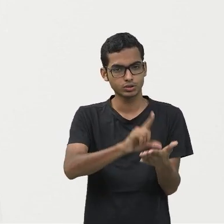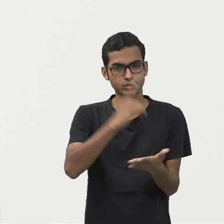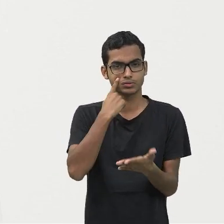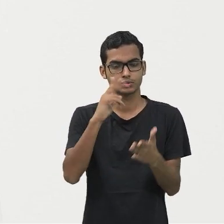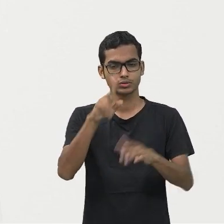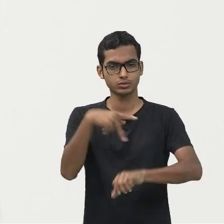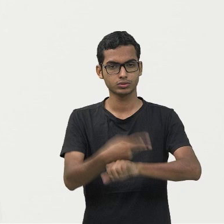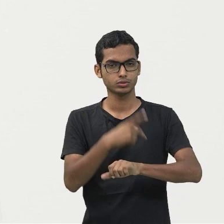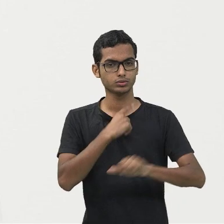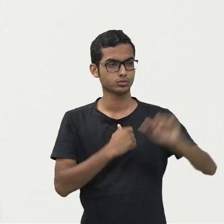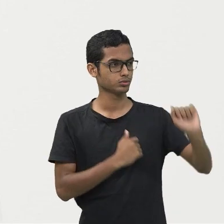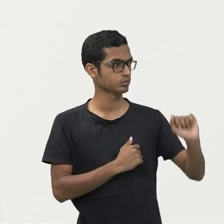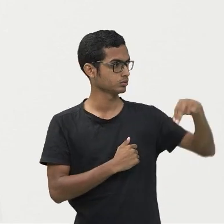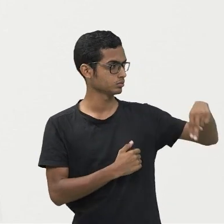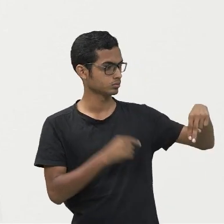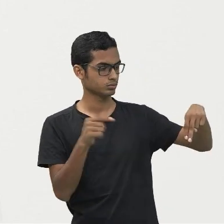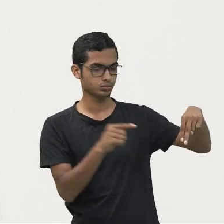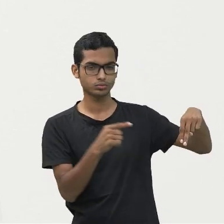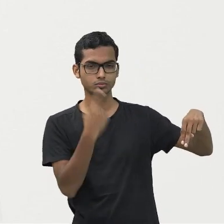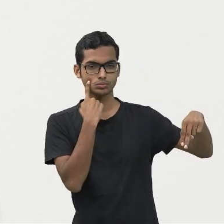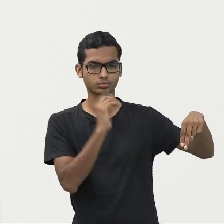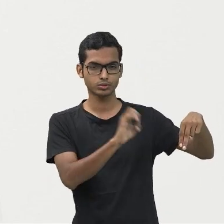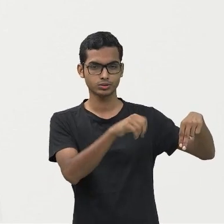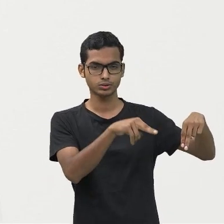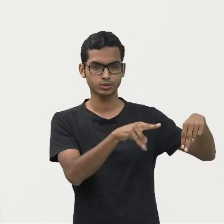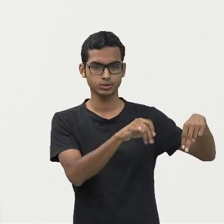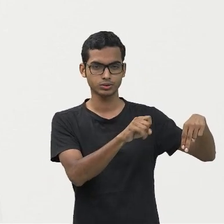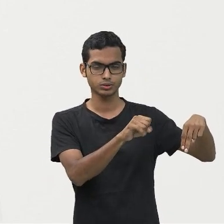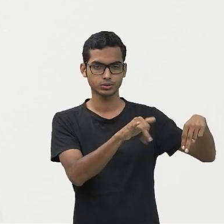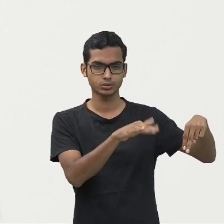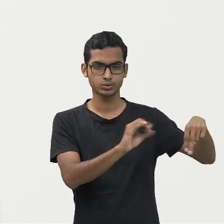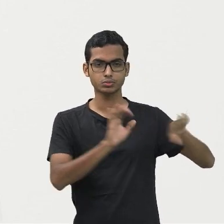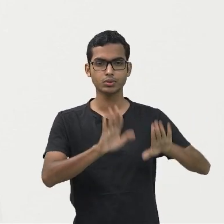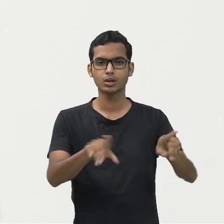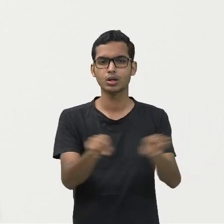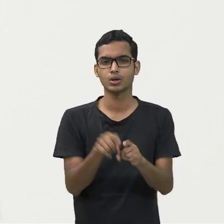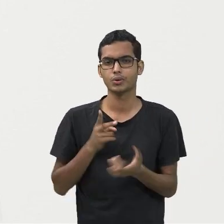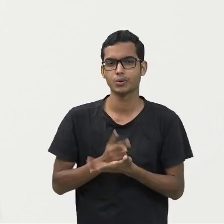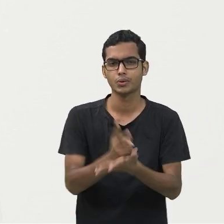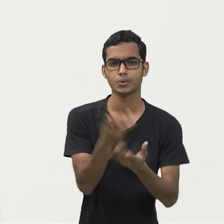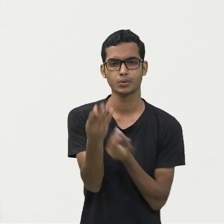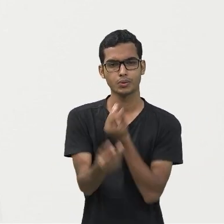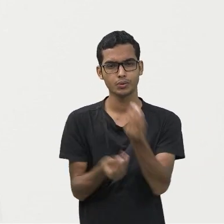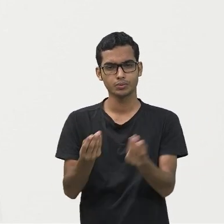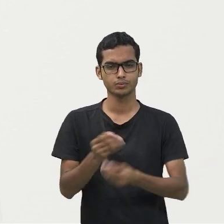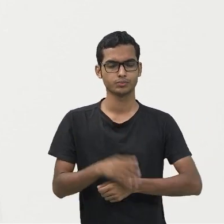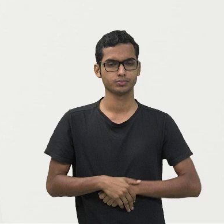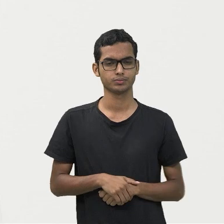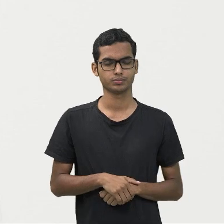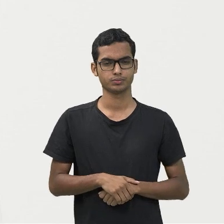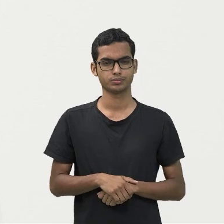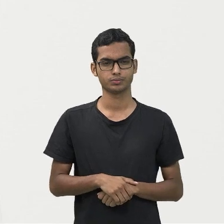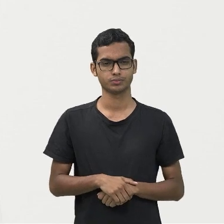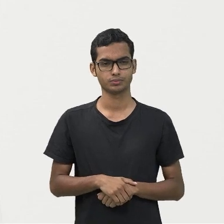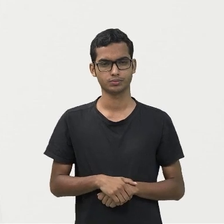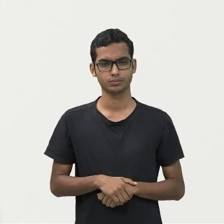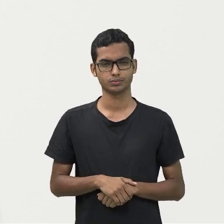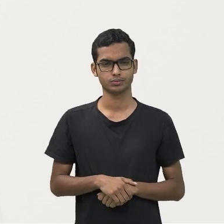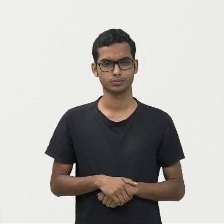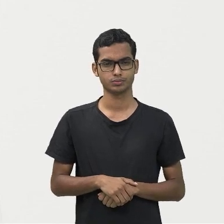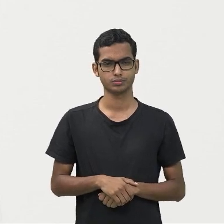nosso enésimo termo, o nosso AN. Porém, a nossa sequência, ela é